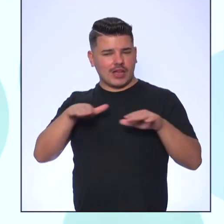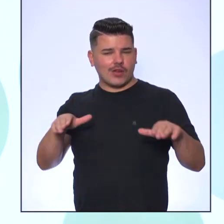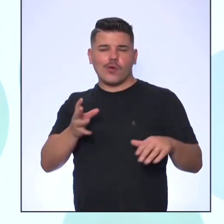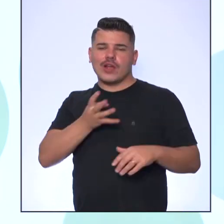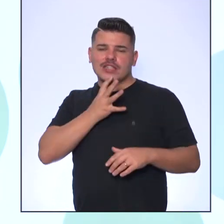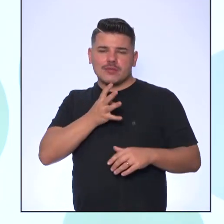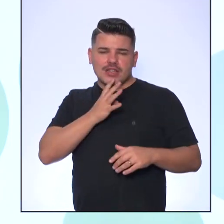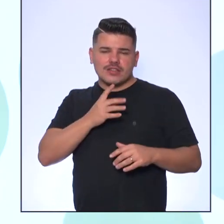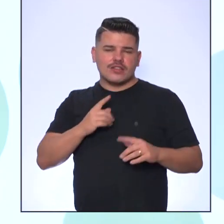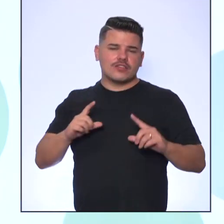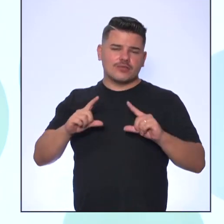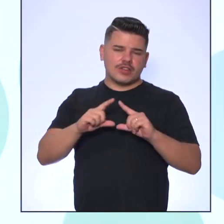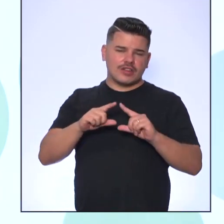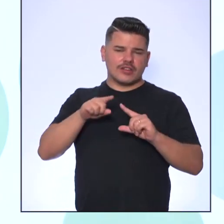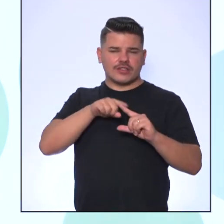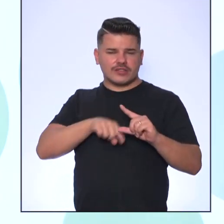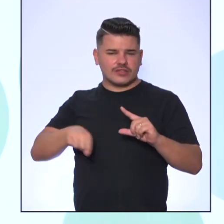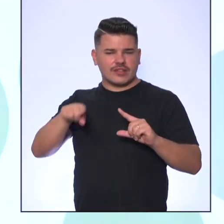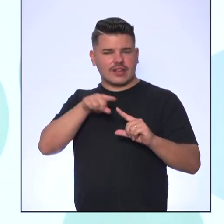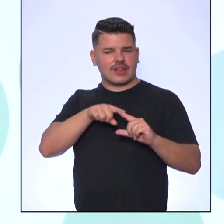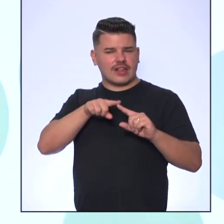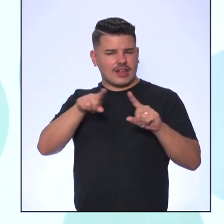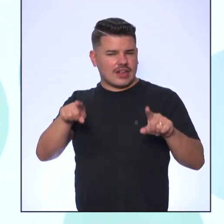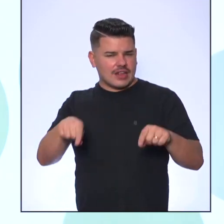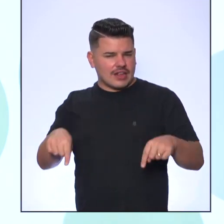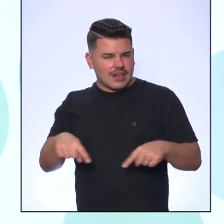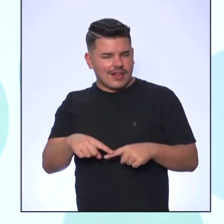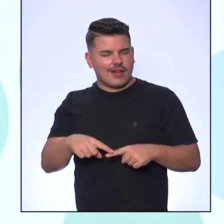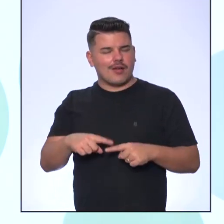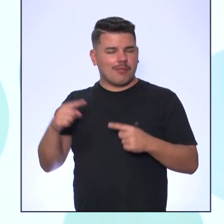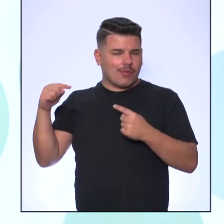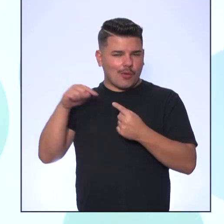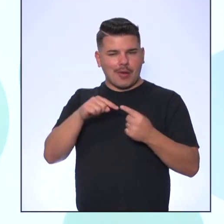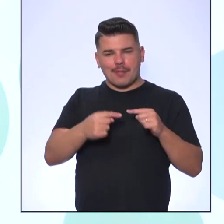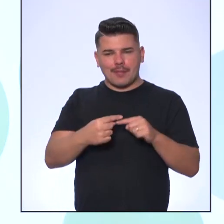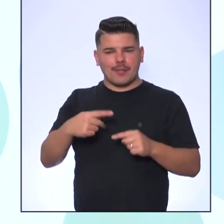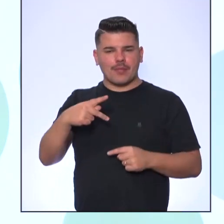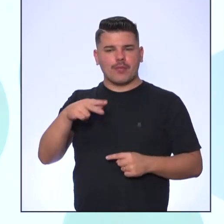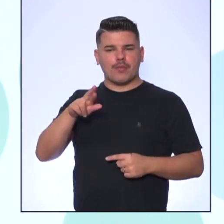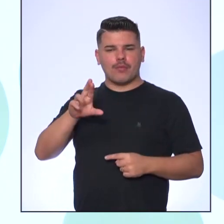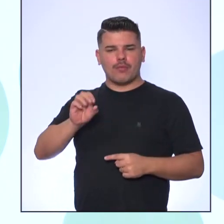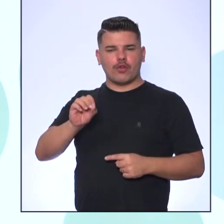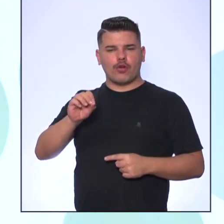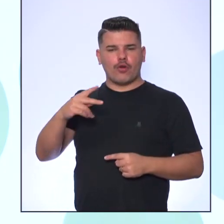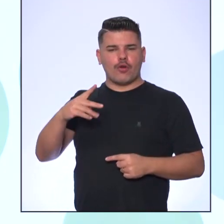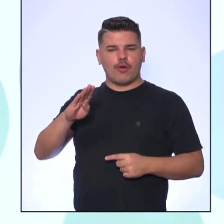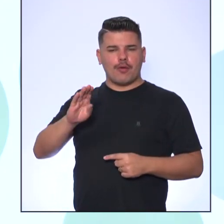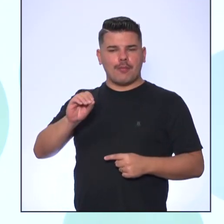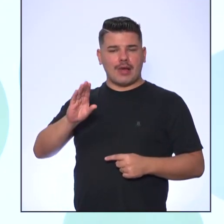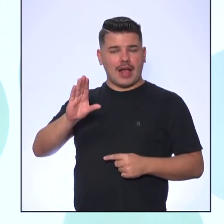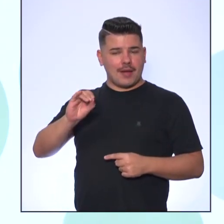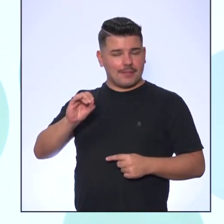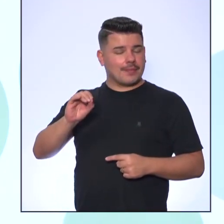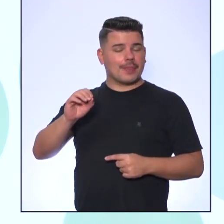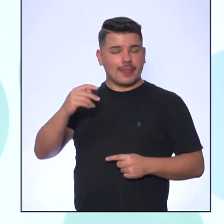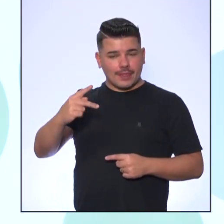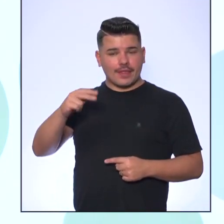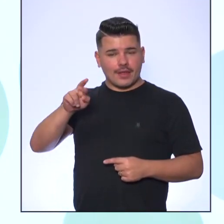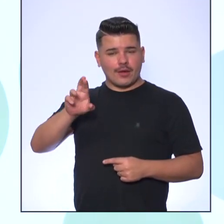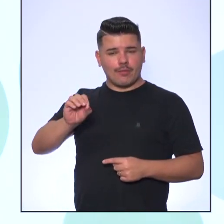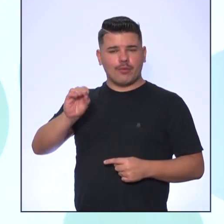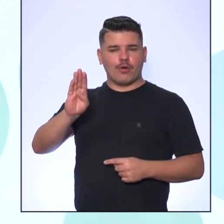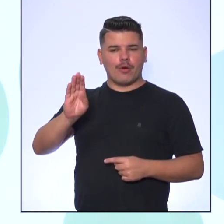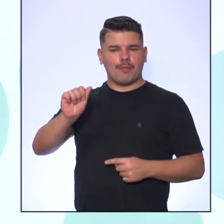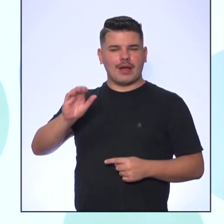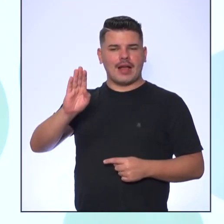em probabilidade, análise combinatória, função, né? Eu acho que função é um tema que vem caindo bastante nesses